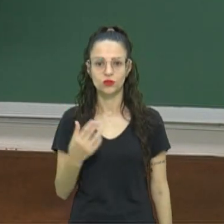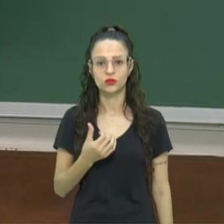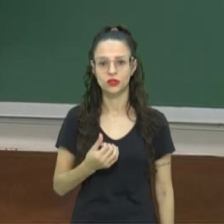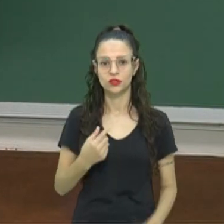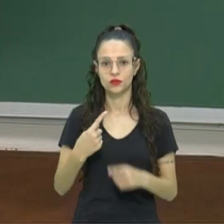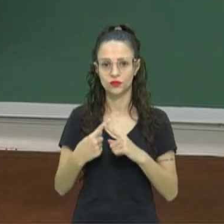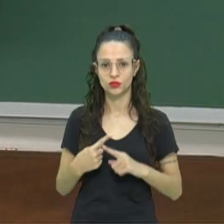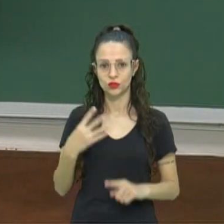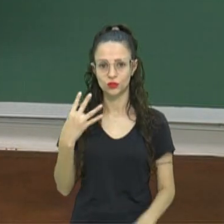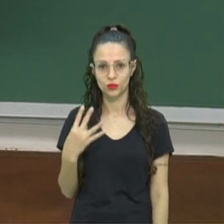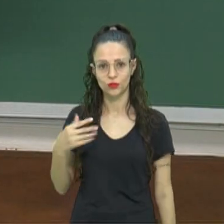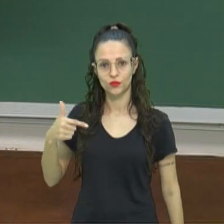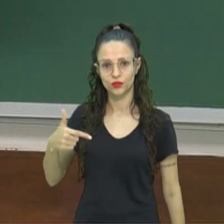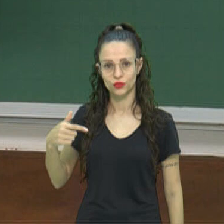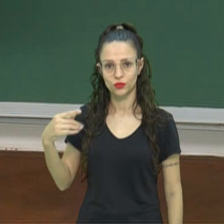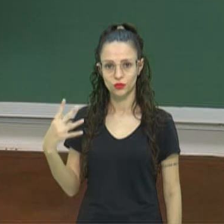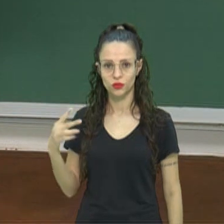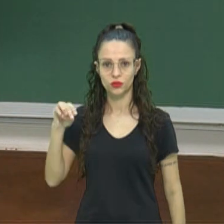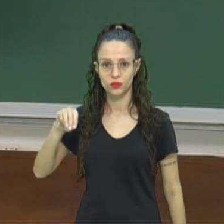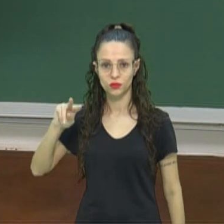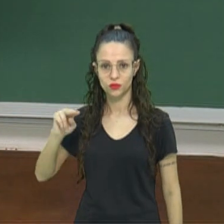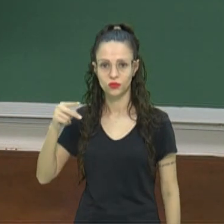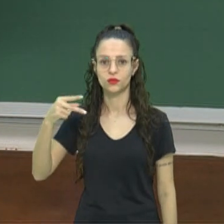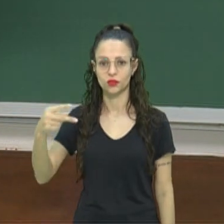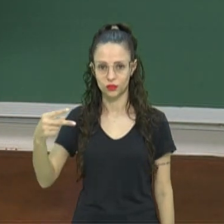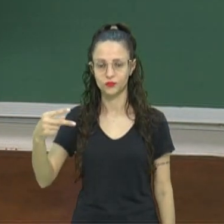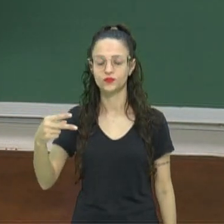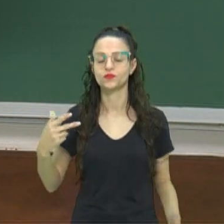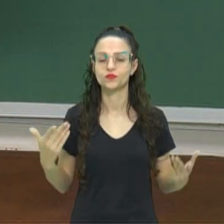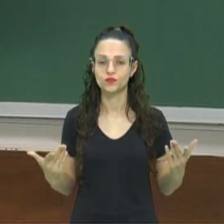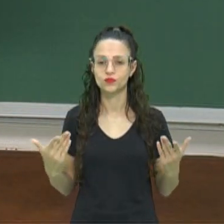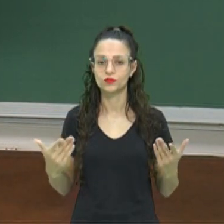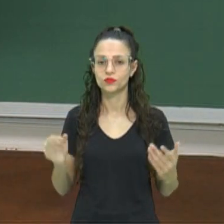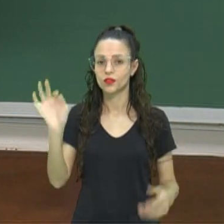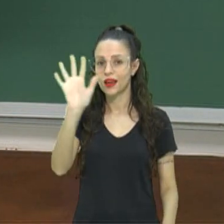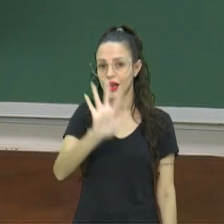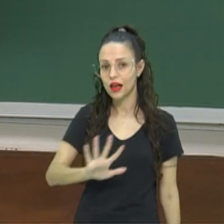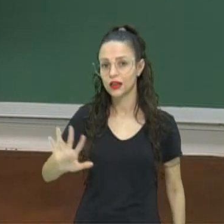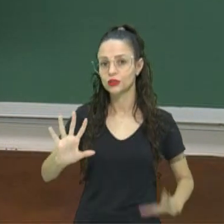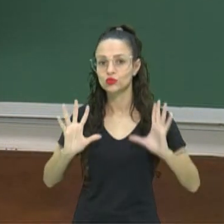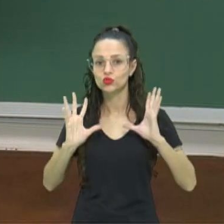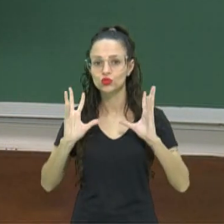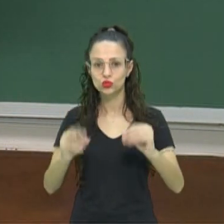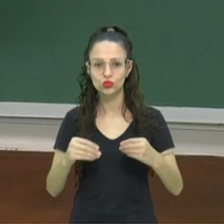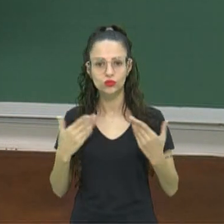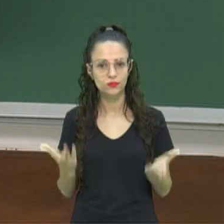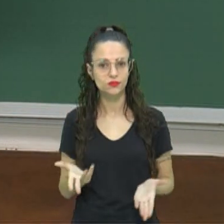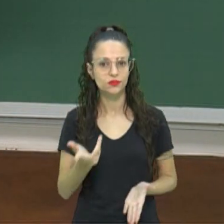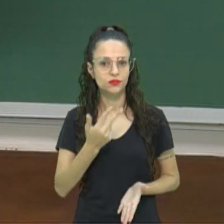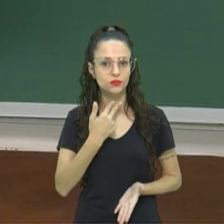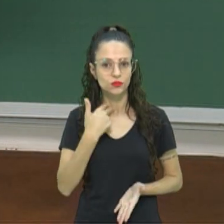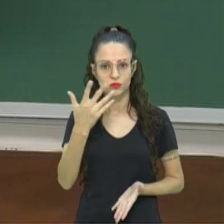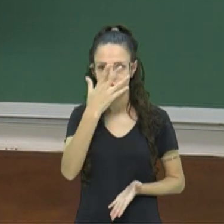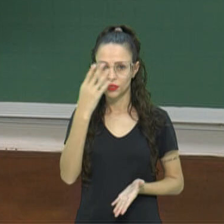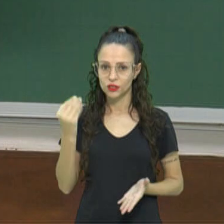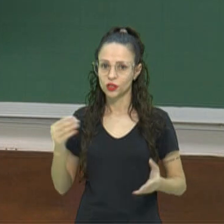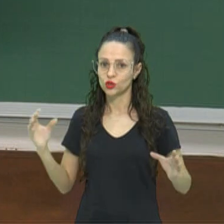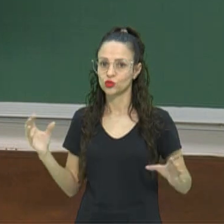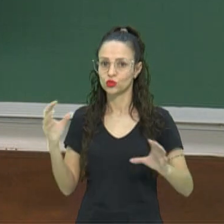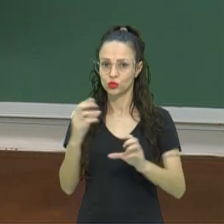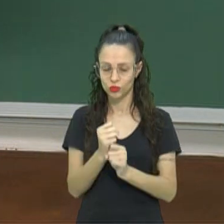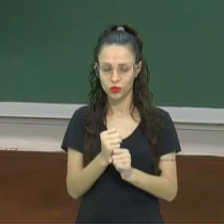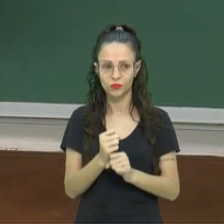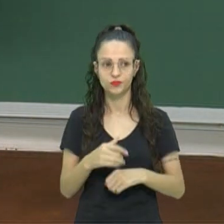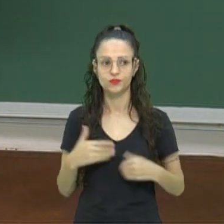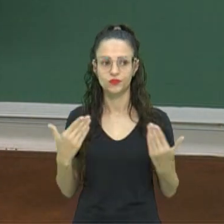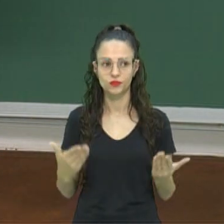4 dá 24 metros quadrados. Eu quero a área de tudo. Então, não pode esquecer de juntar, de